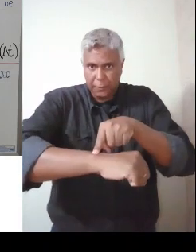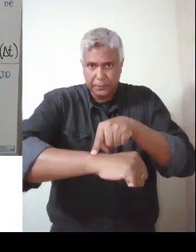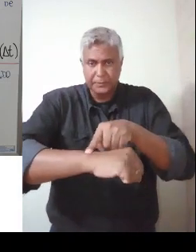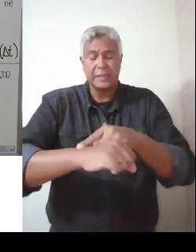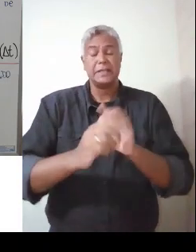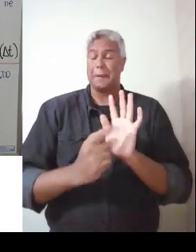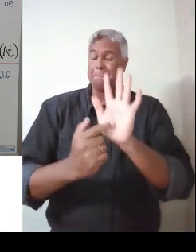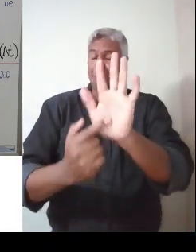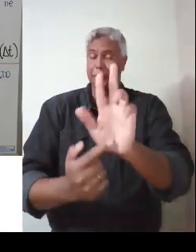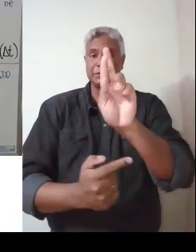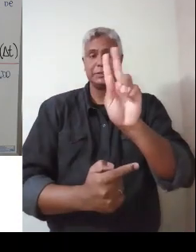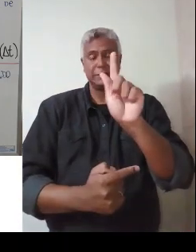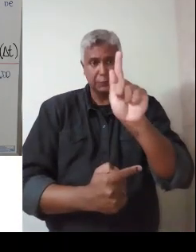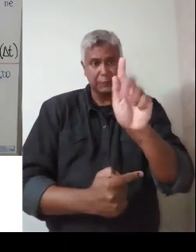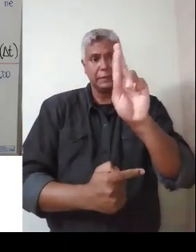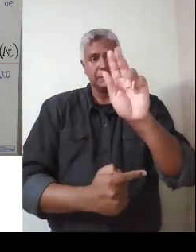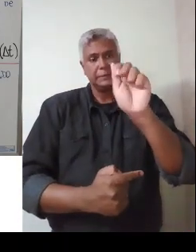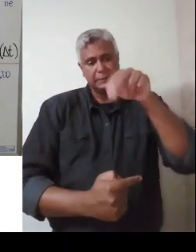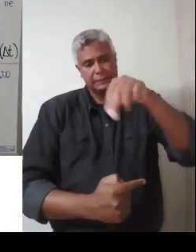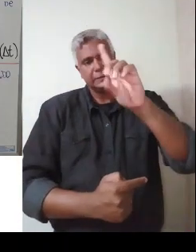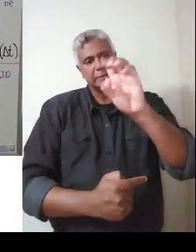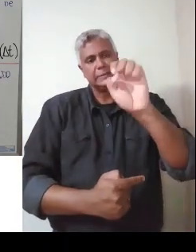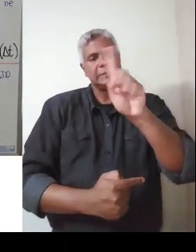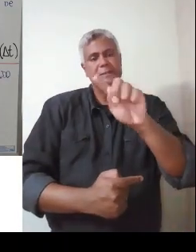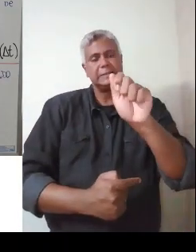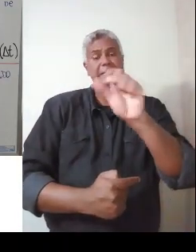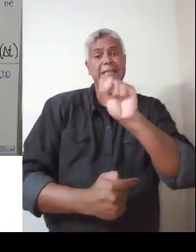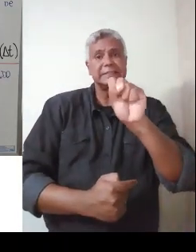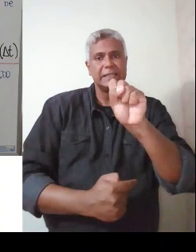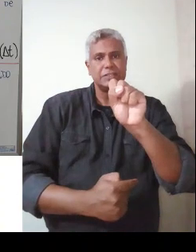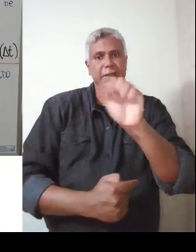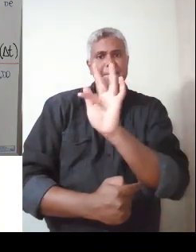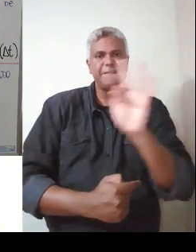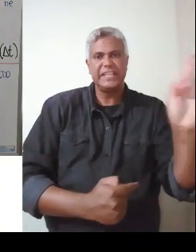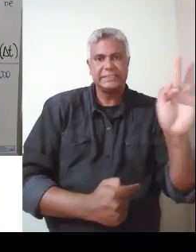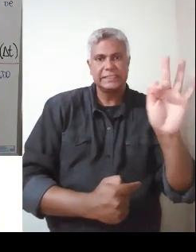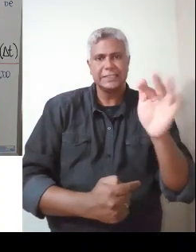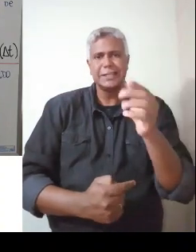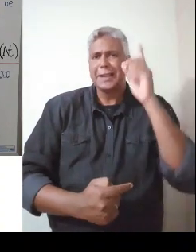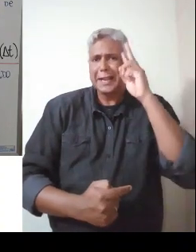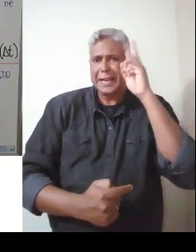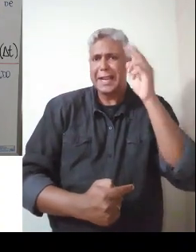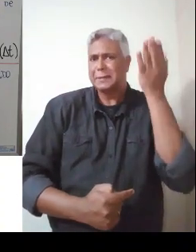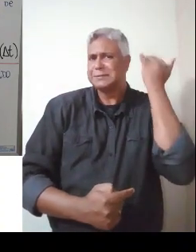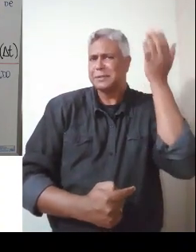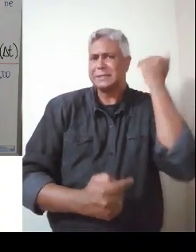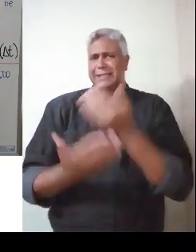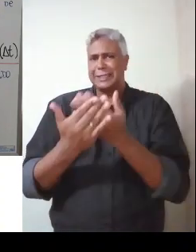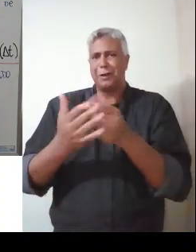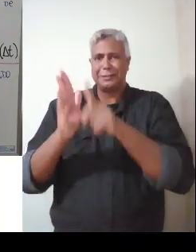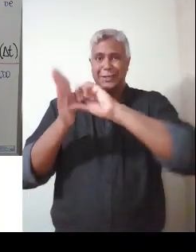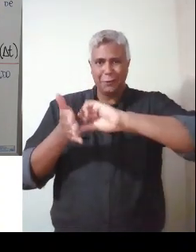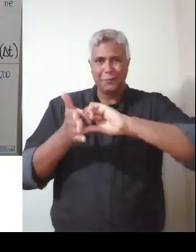apresentam grandezas físicas, algumas delas tratadas na nossa aula anterior. A grandeza de posição,